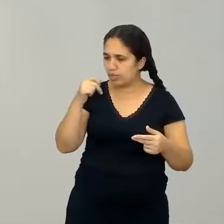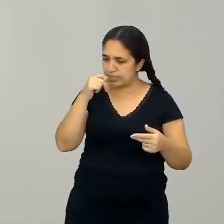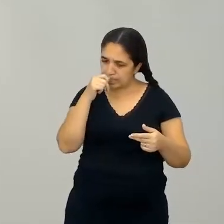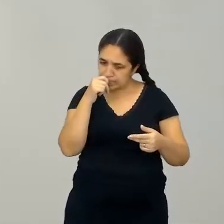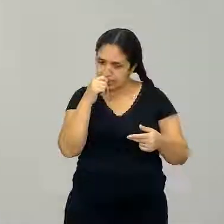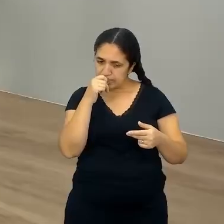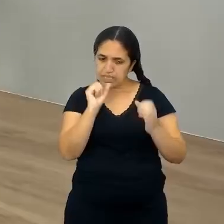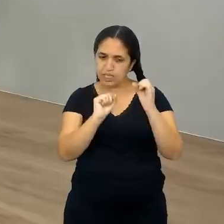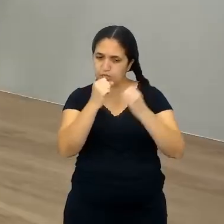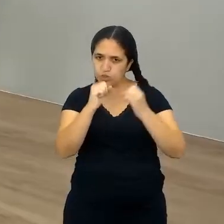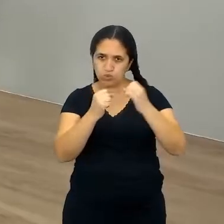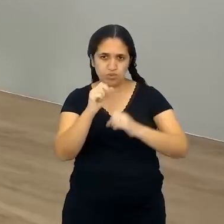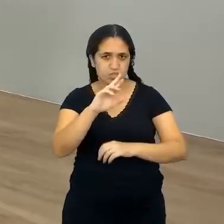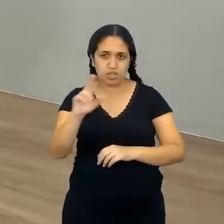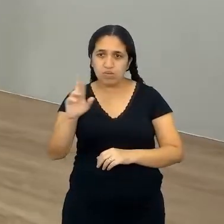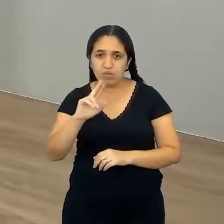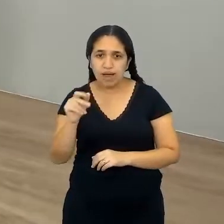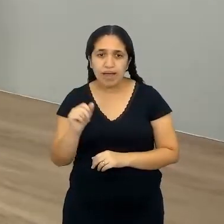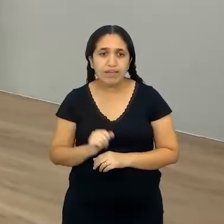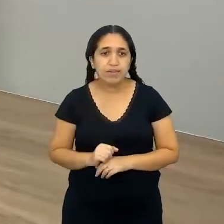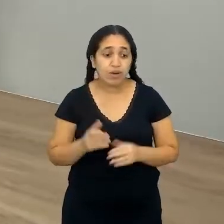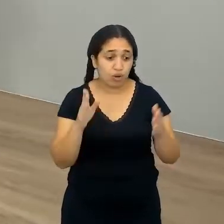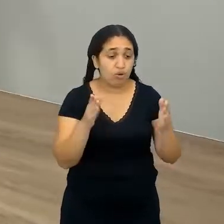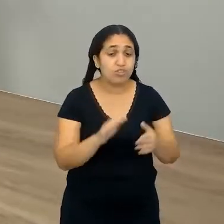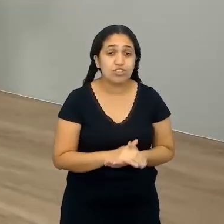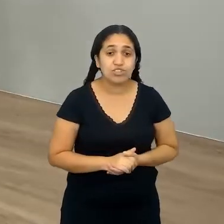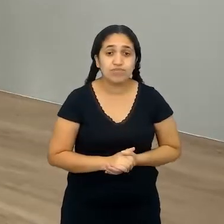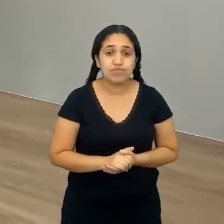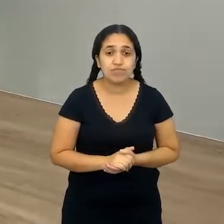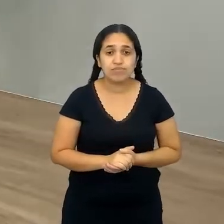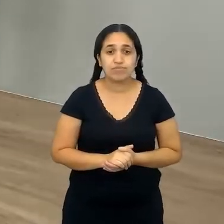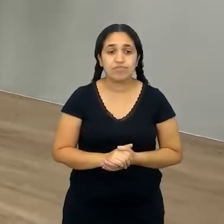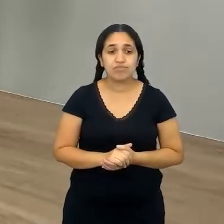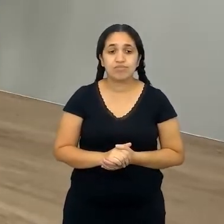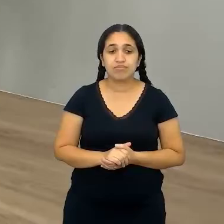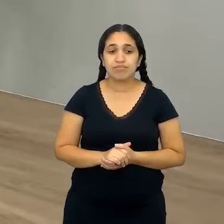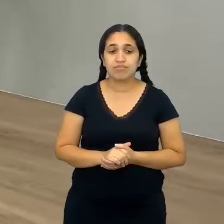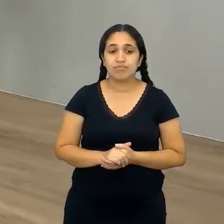pode falar também. Alguma coisa hoje que não é industrializada.